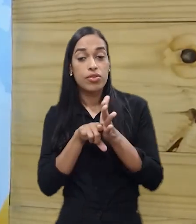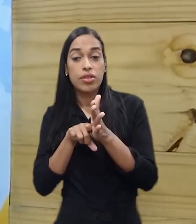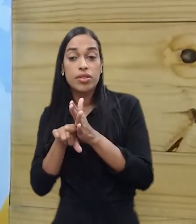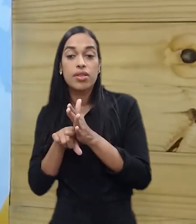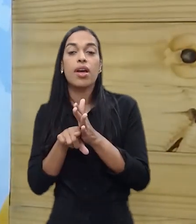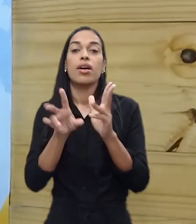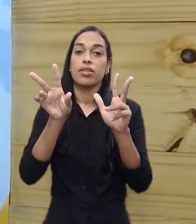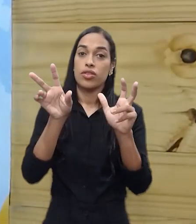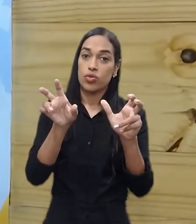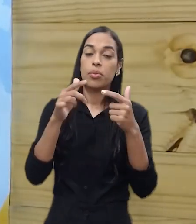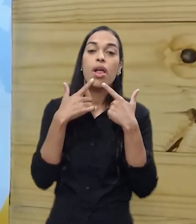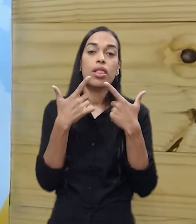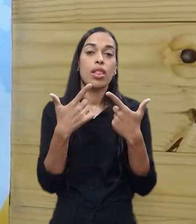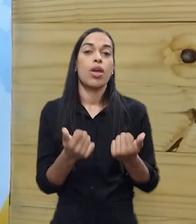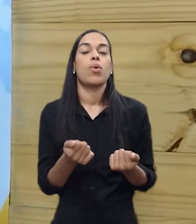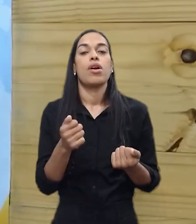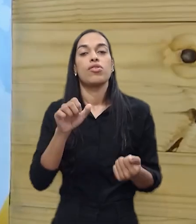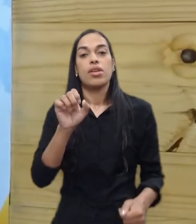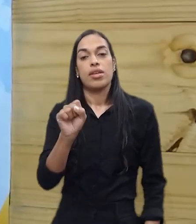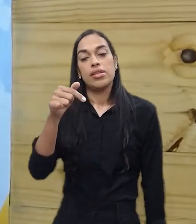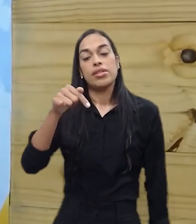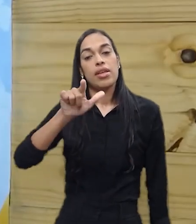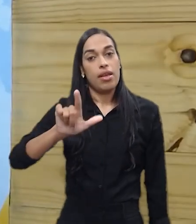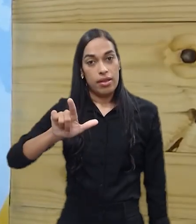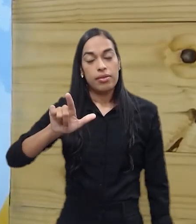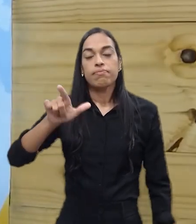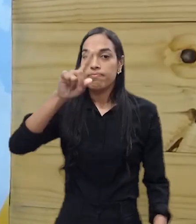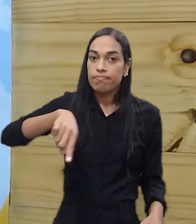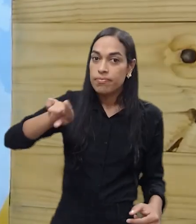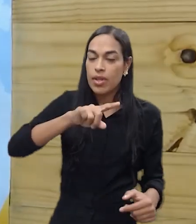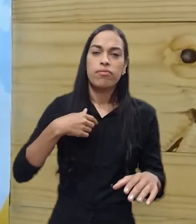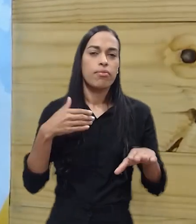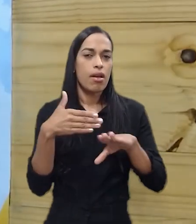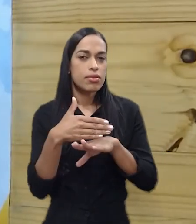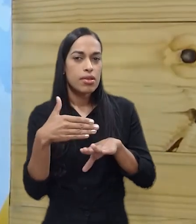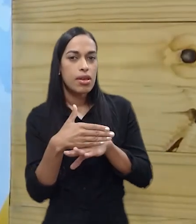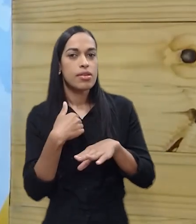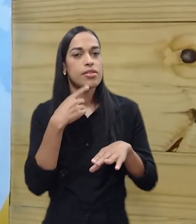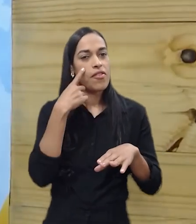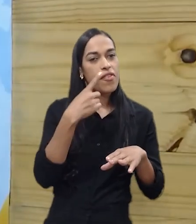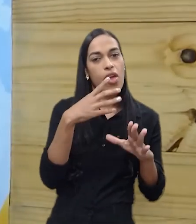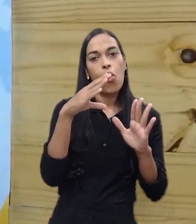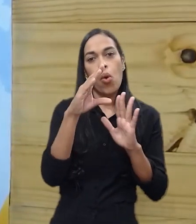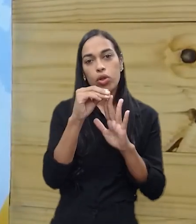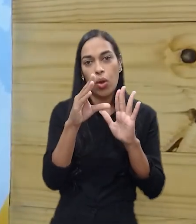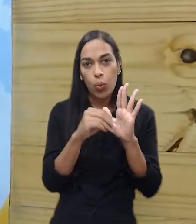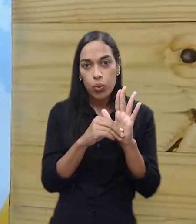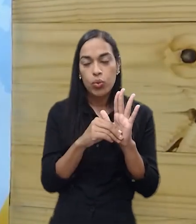pesquisarem mais um pouco sobre a linguagem SQL. Aí vocês dêem uma acessada, vê o